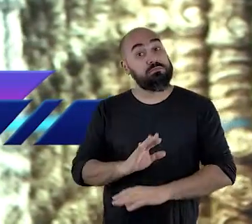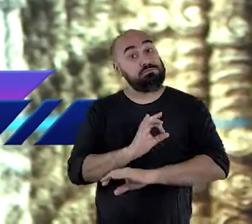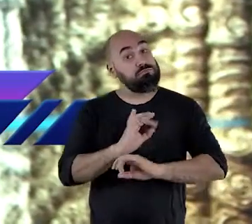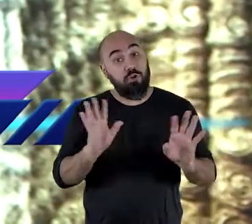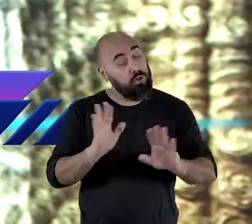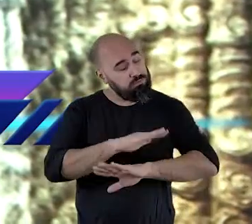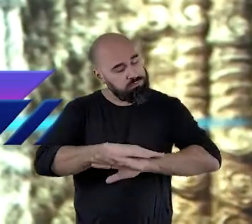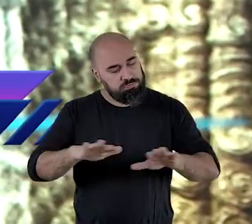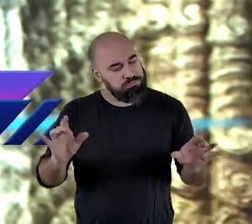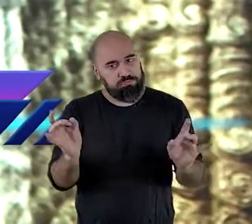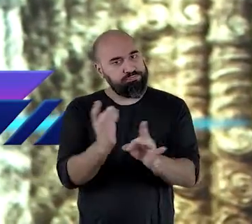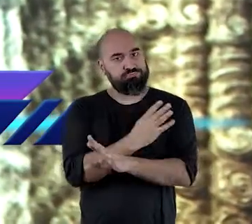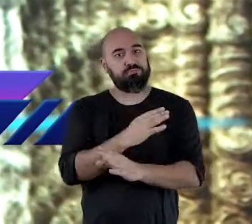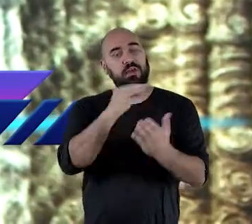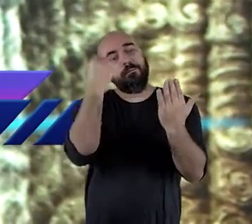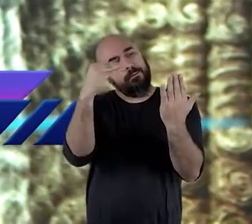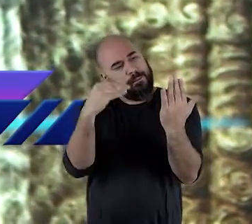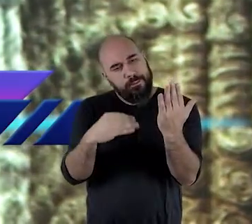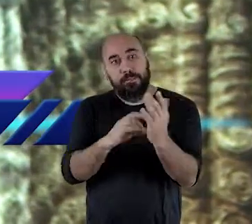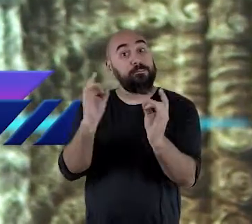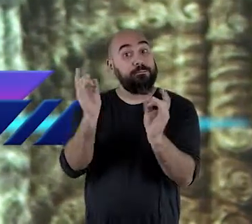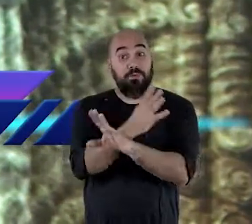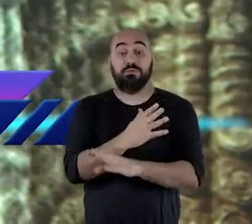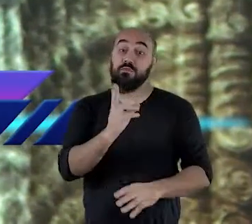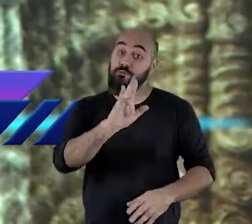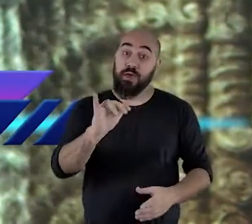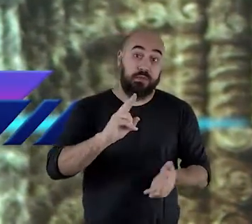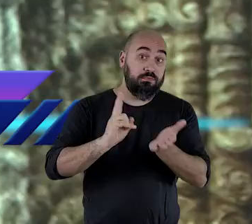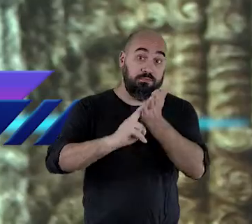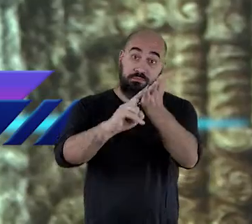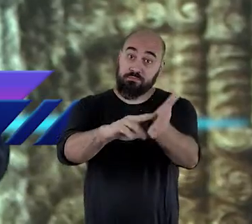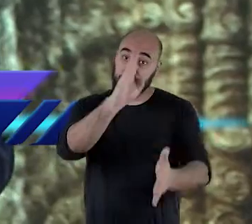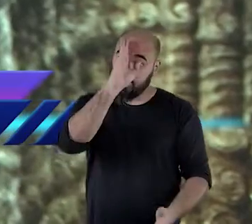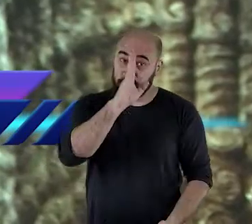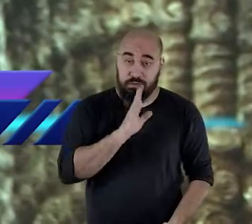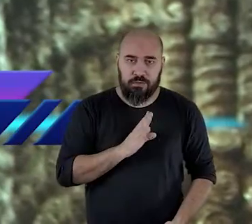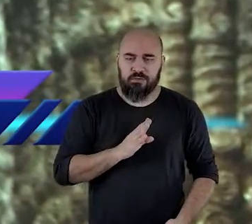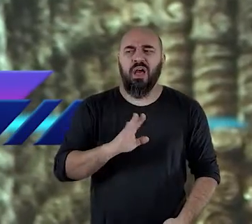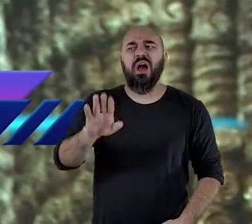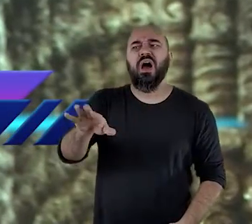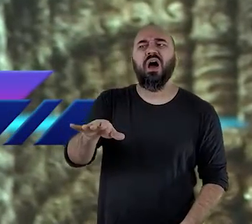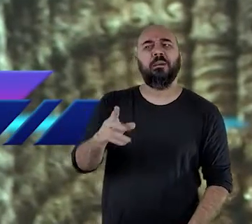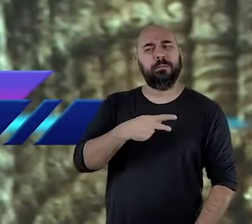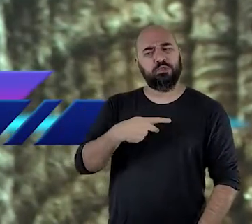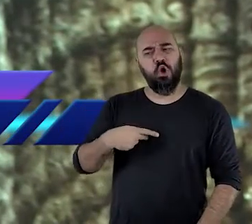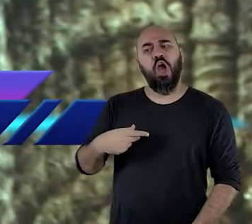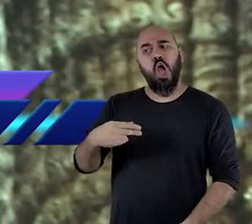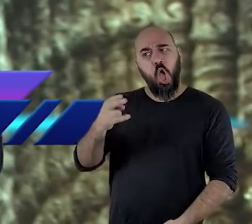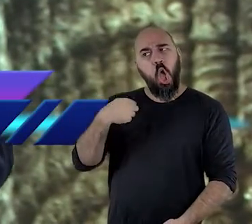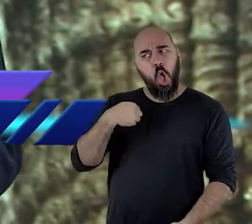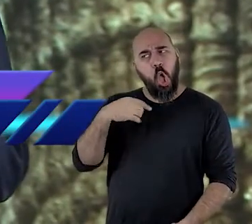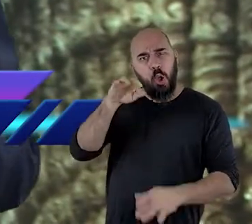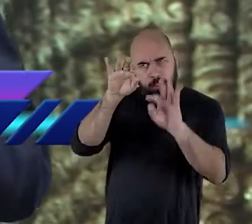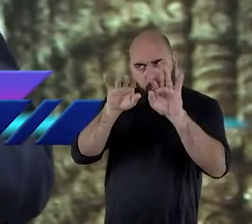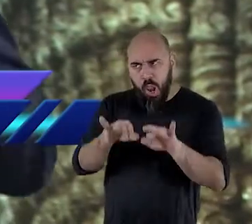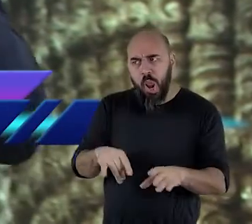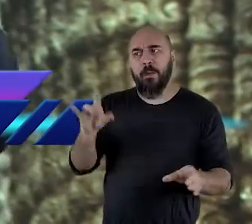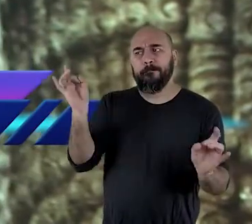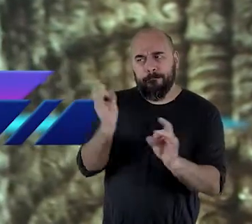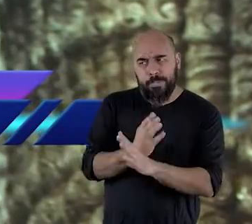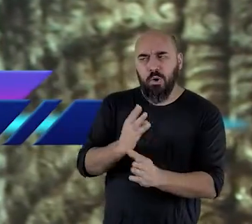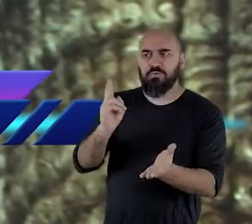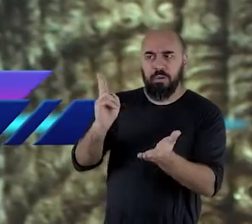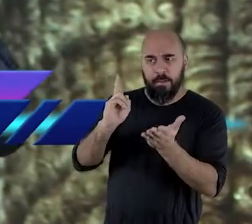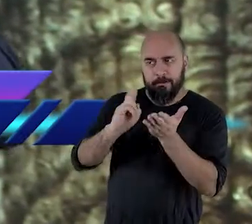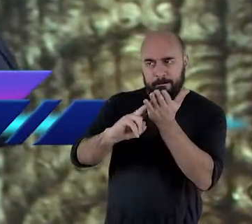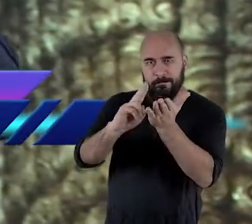isso. É simples assim. Há outros que me perguntam assim, ô pastor, eu vou pedir, o material vai chegar, depois vai vir um boleto